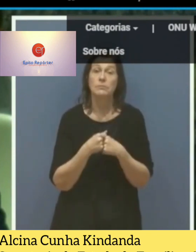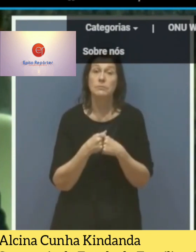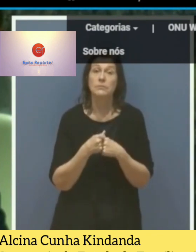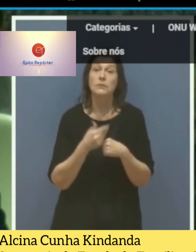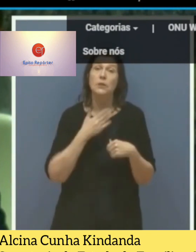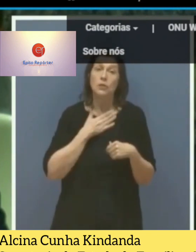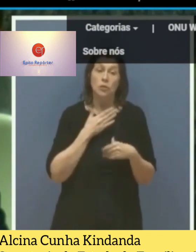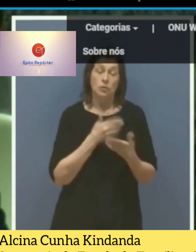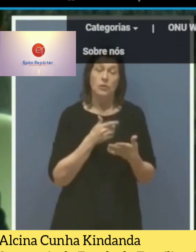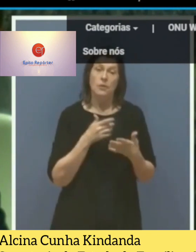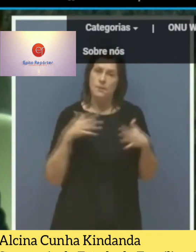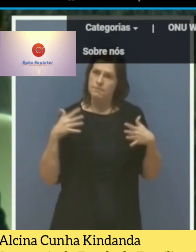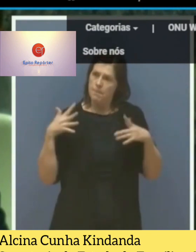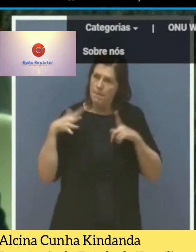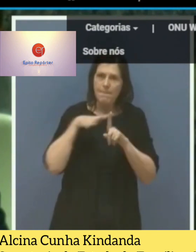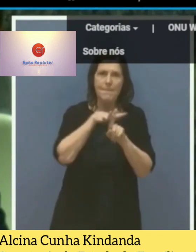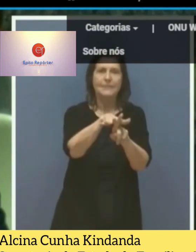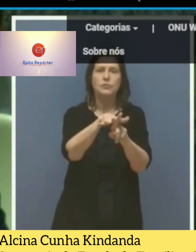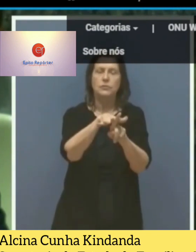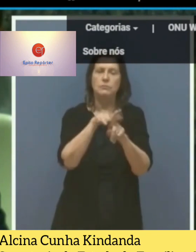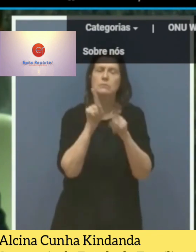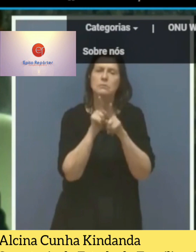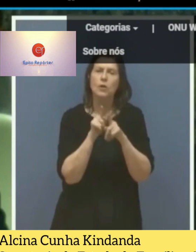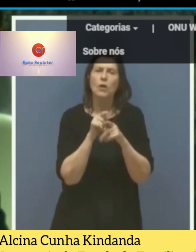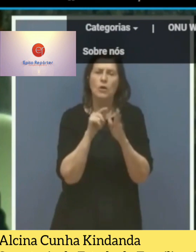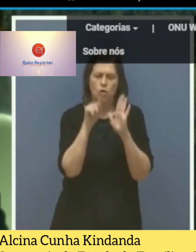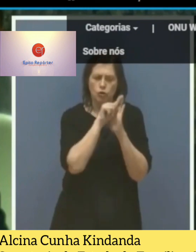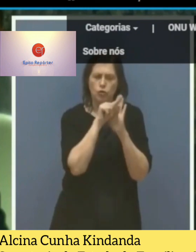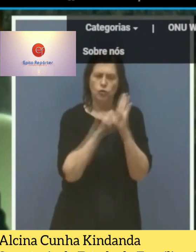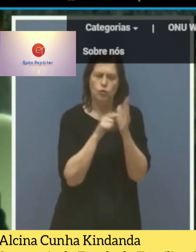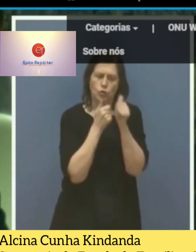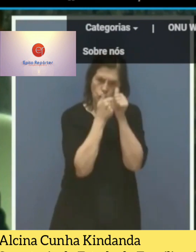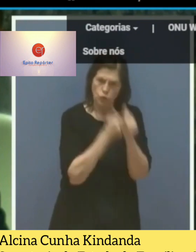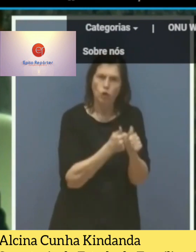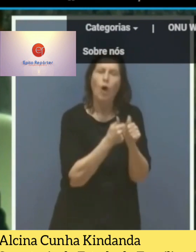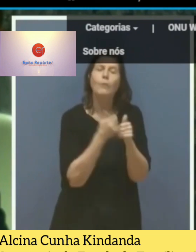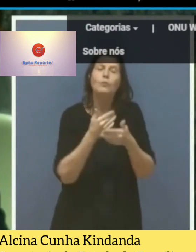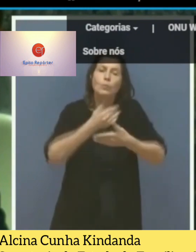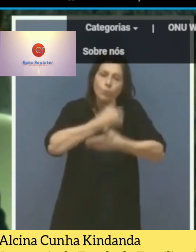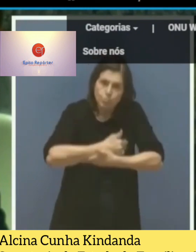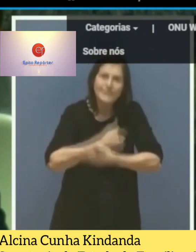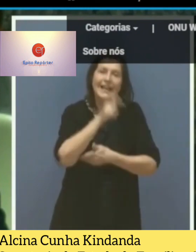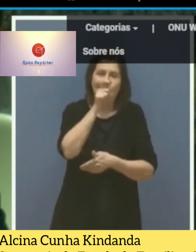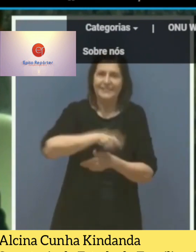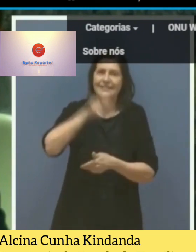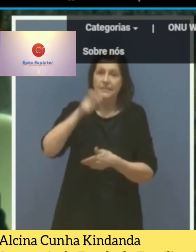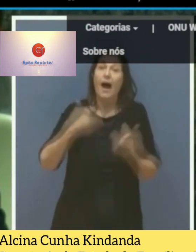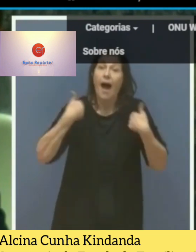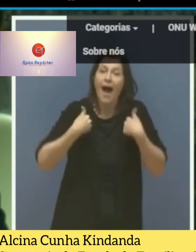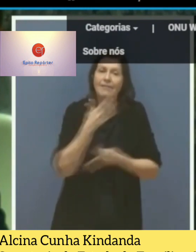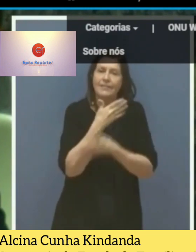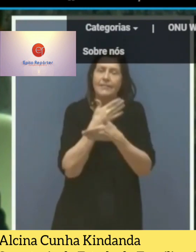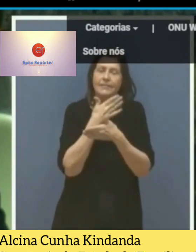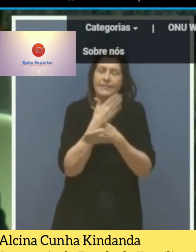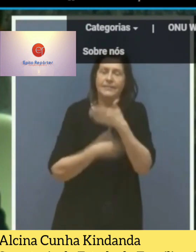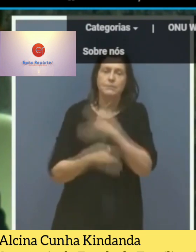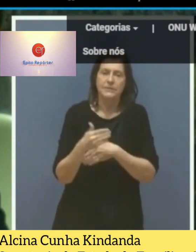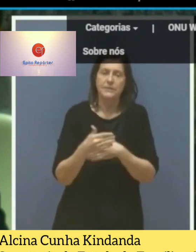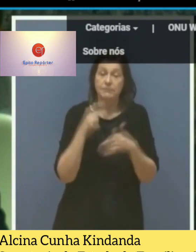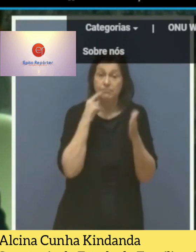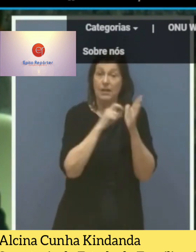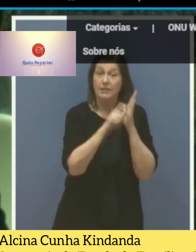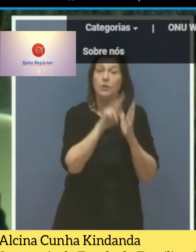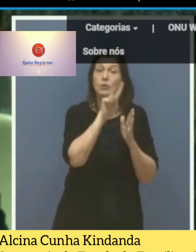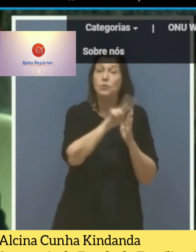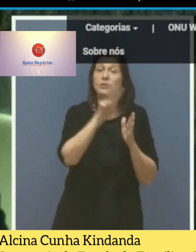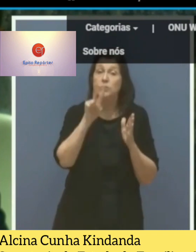de normais específica sobre a proteção dos cidadãos cidadãos com deficiência com aqueles artigos 22 e